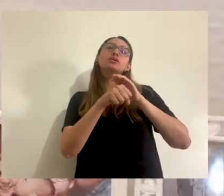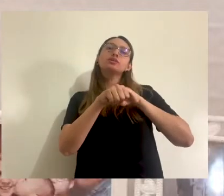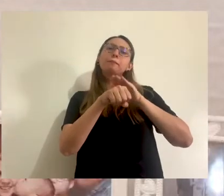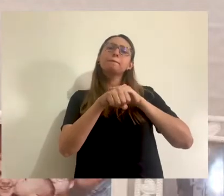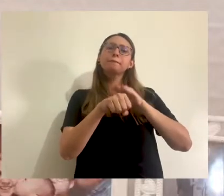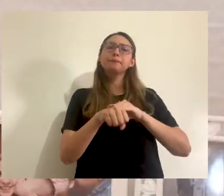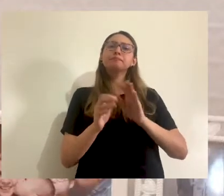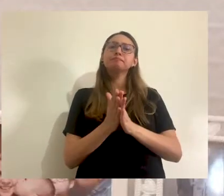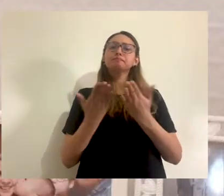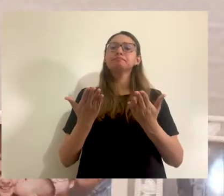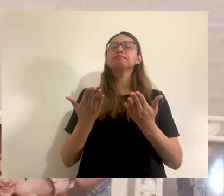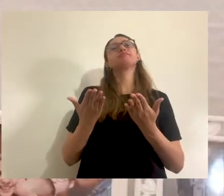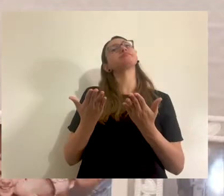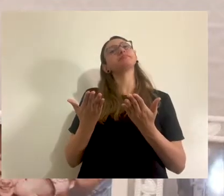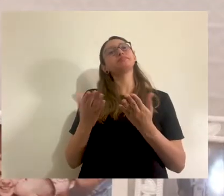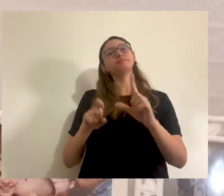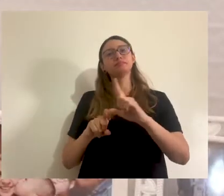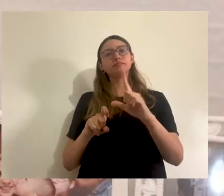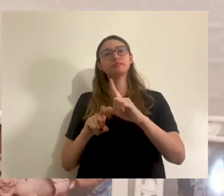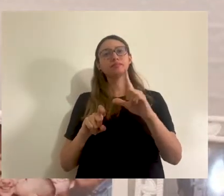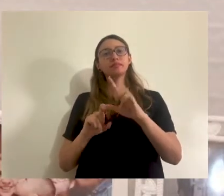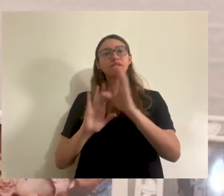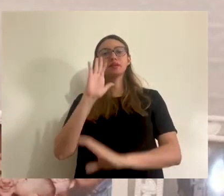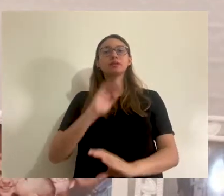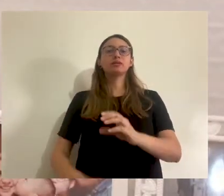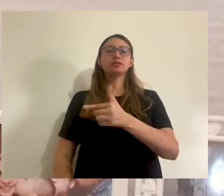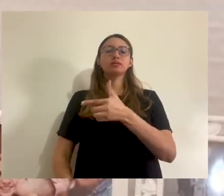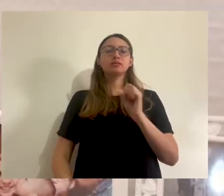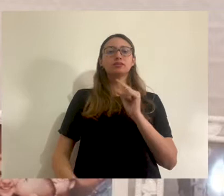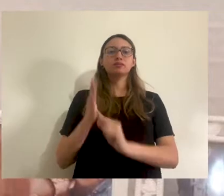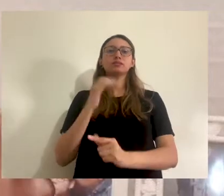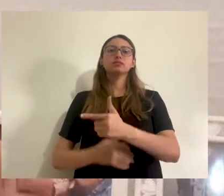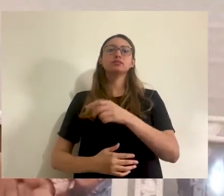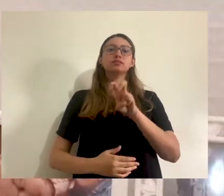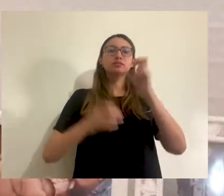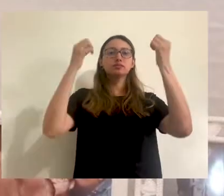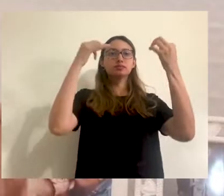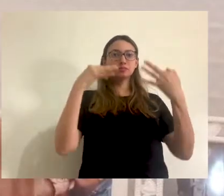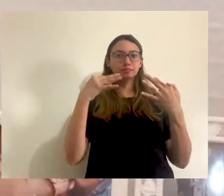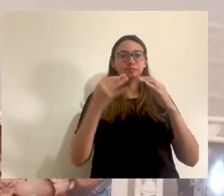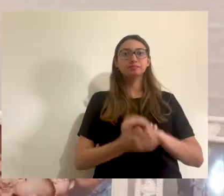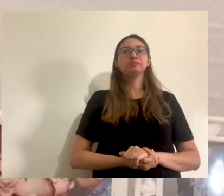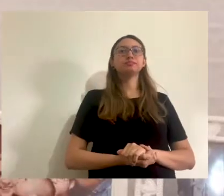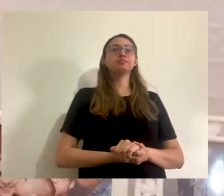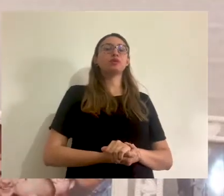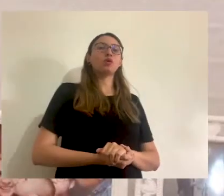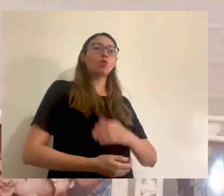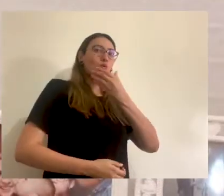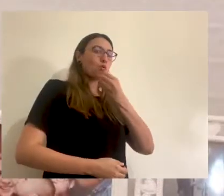Lucas, capítulo 10, a partir do versículo 25, que diz o seguinte: Certa ocasião, um perito da